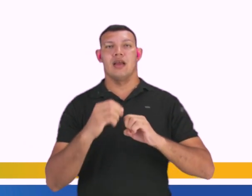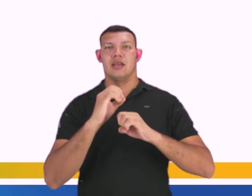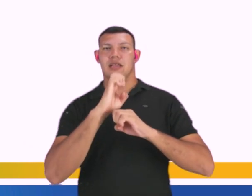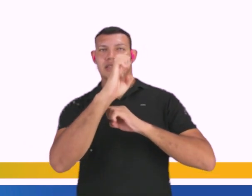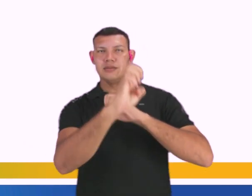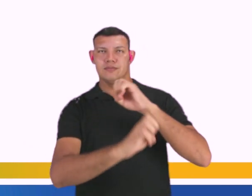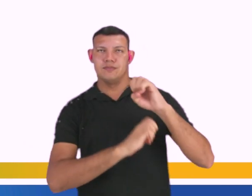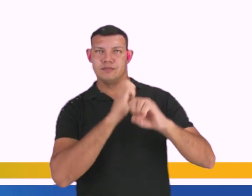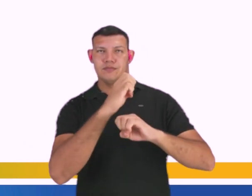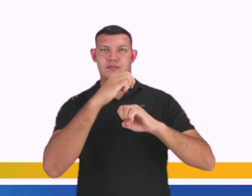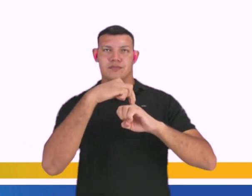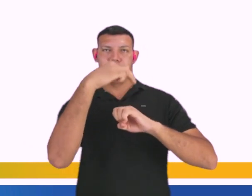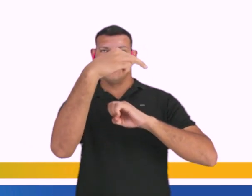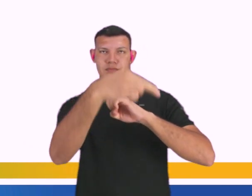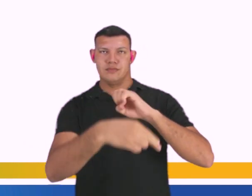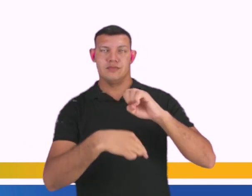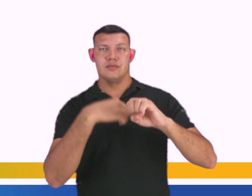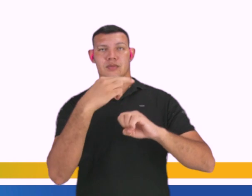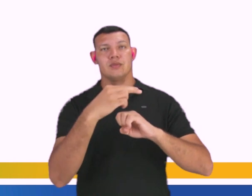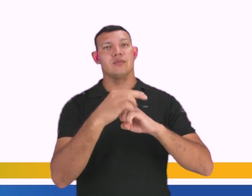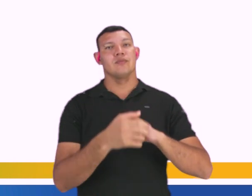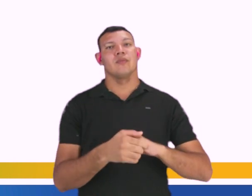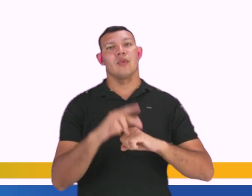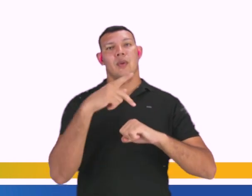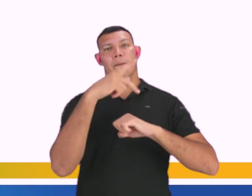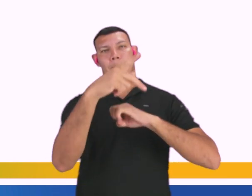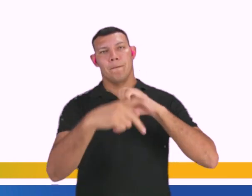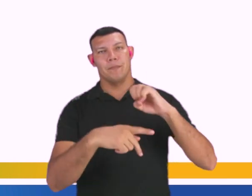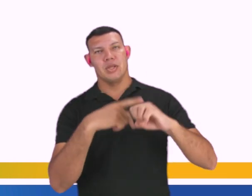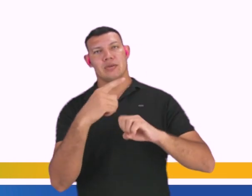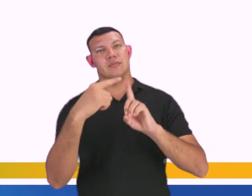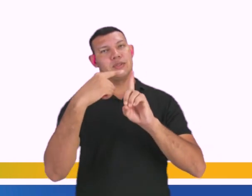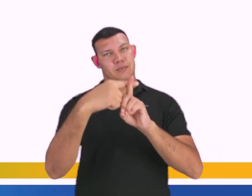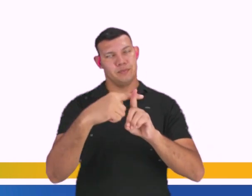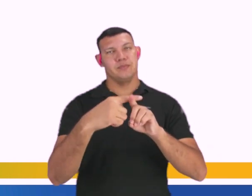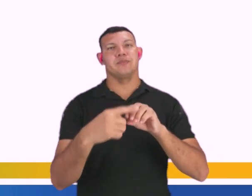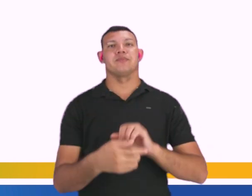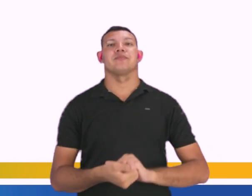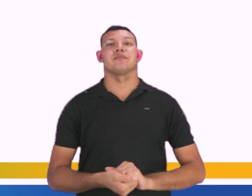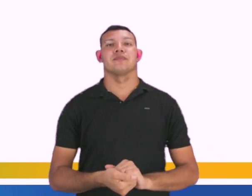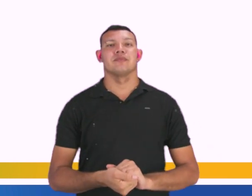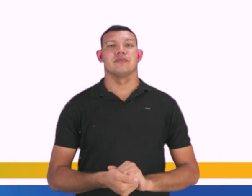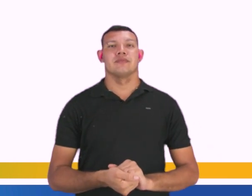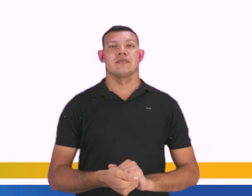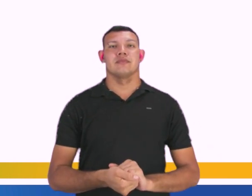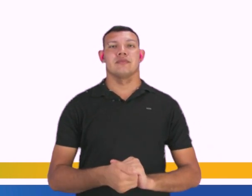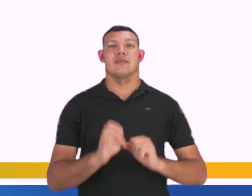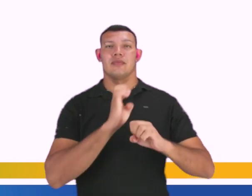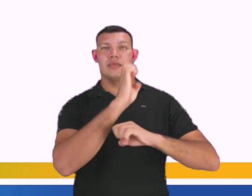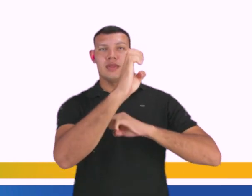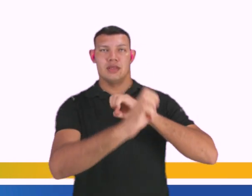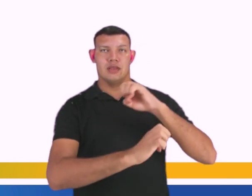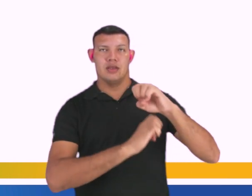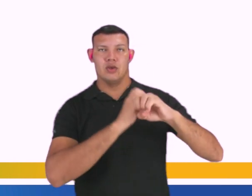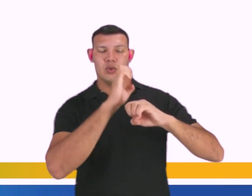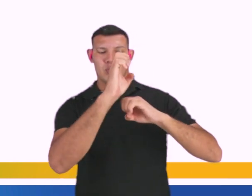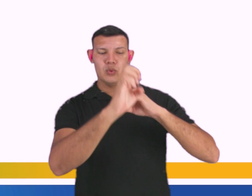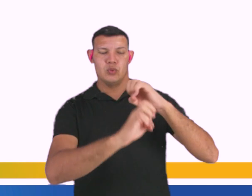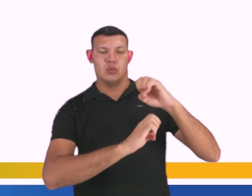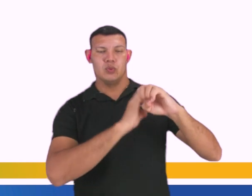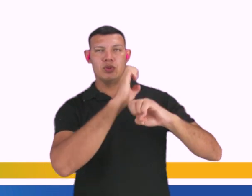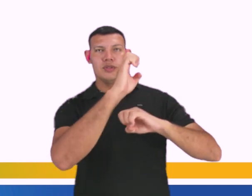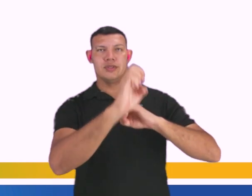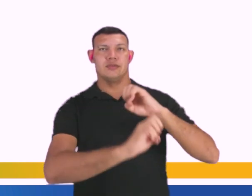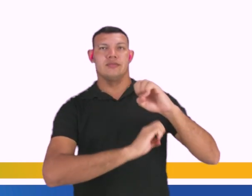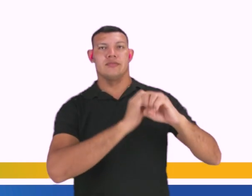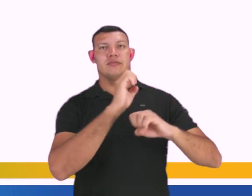elétron. E aí o elétron tem carga negativa, o próton carga positiva, o elétron está orbitando ali na eletrosfera